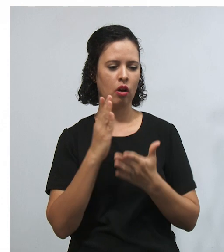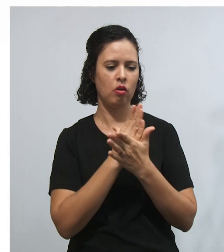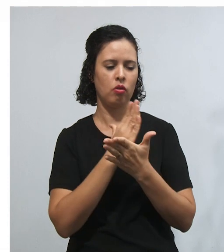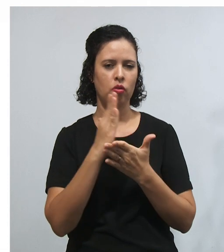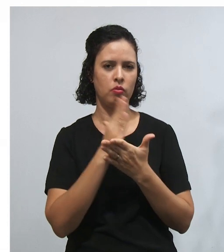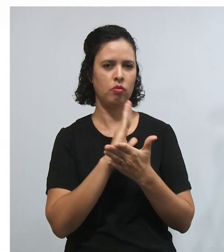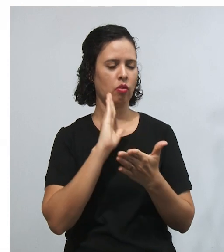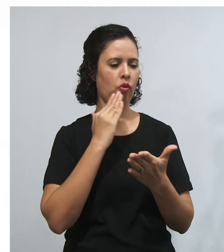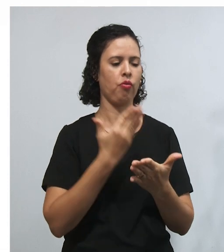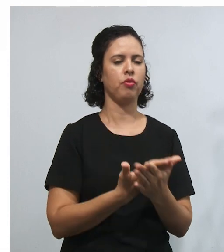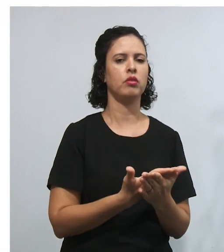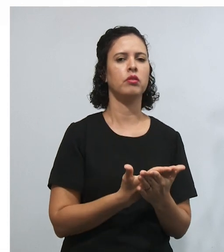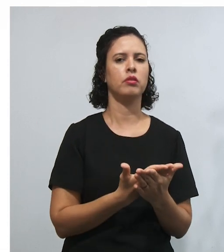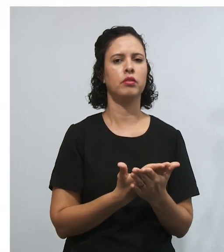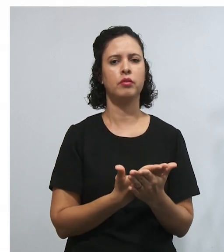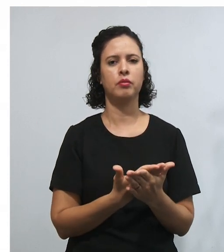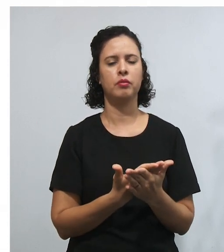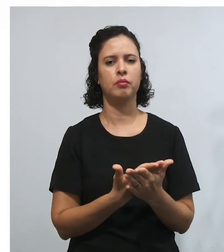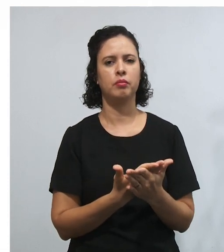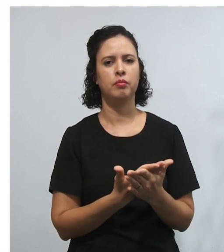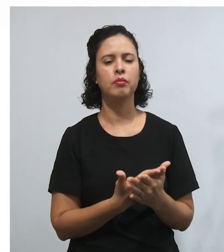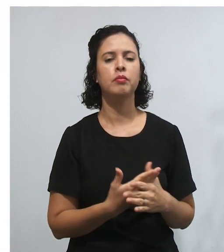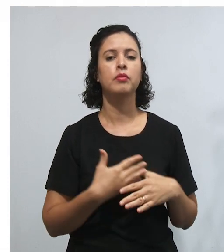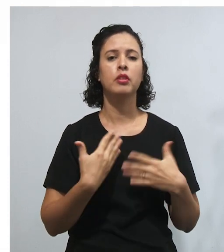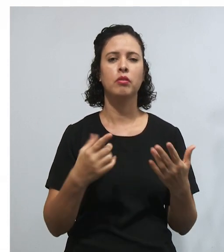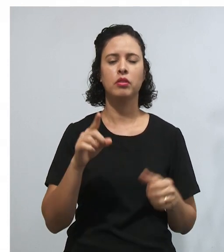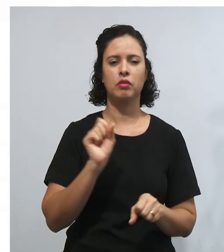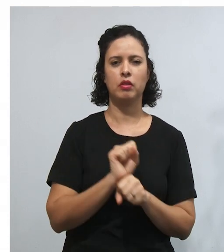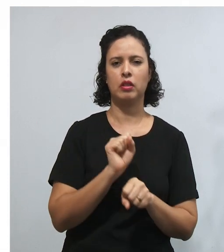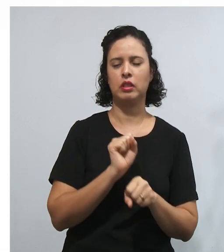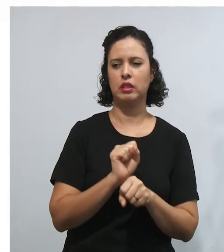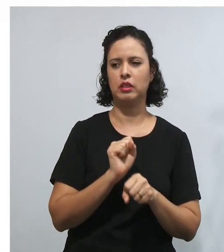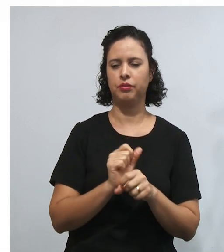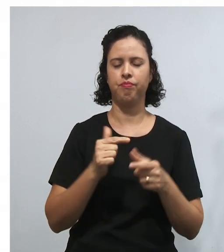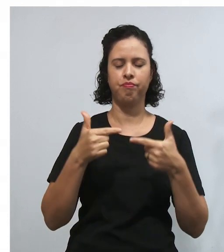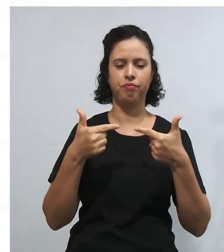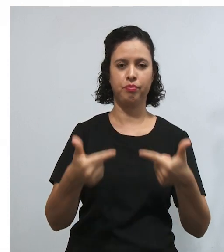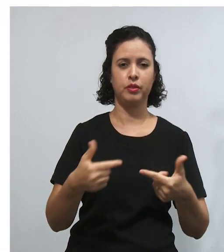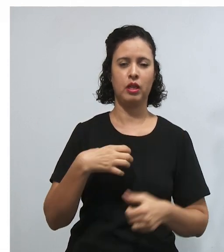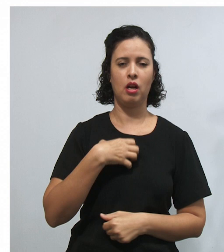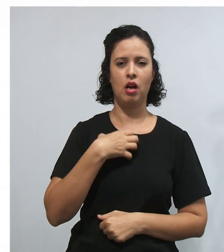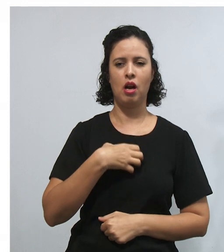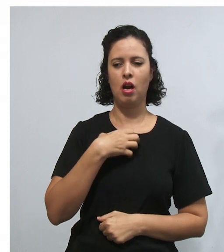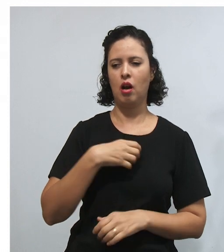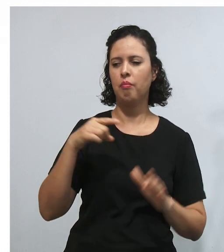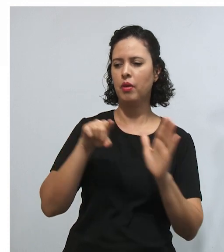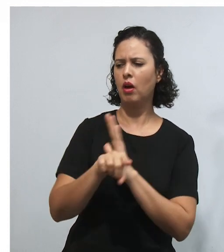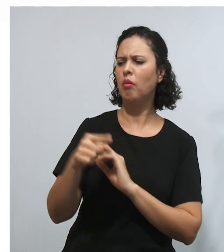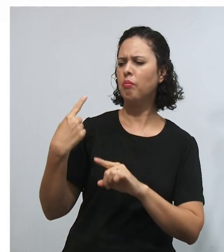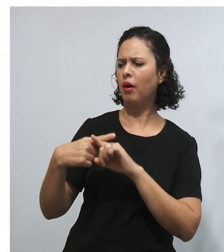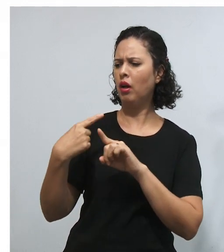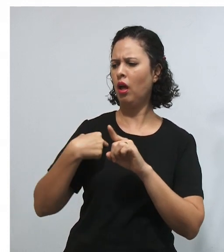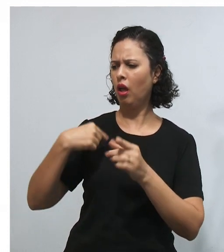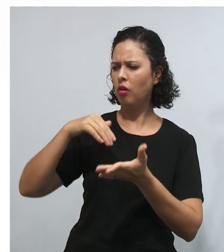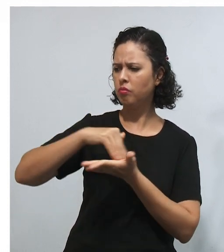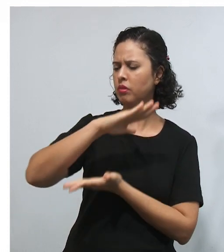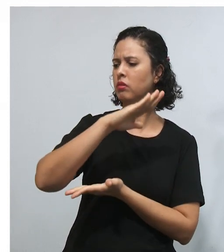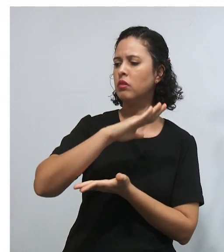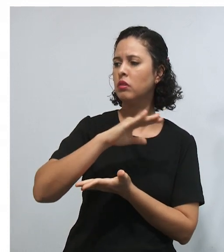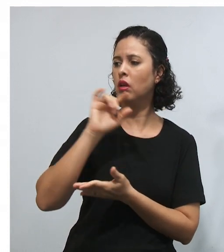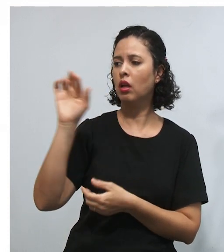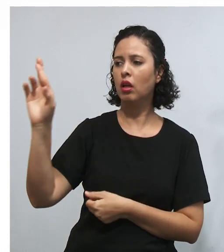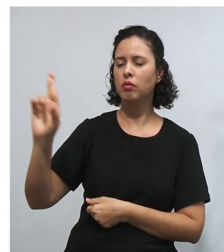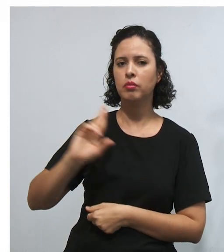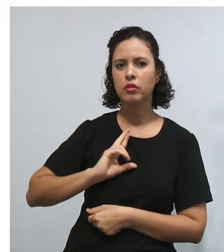de confiança, né? E aí você fica extremamente chateado, vai perguntar para ele por que ele está fazendo isso. Ele não